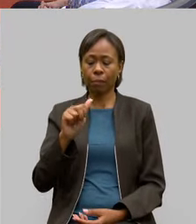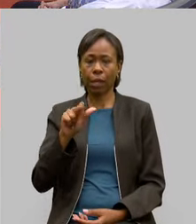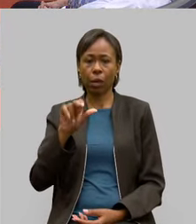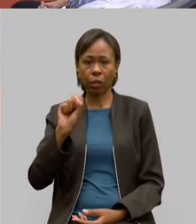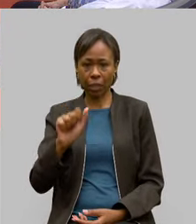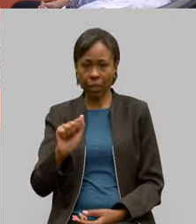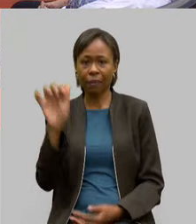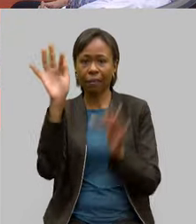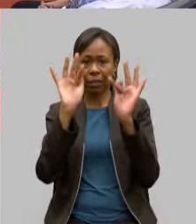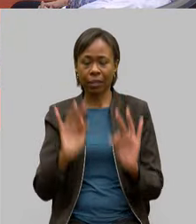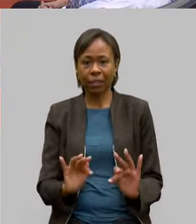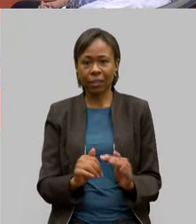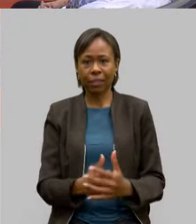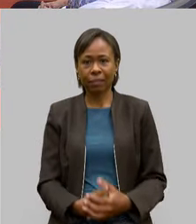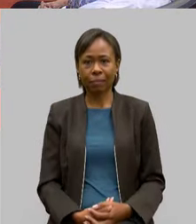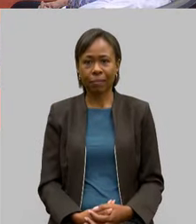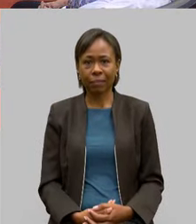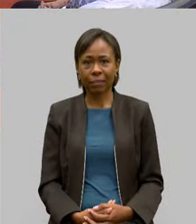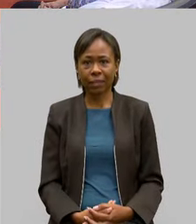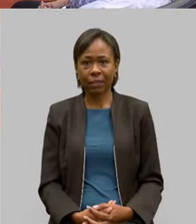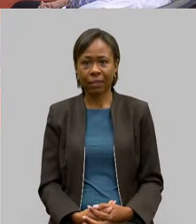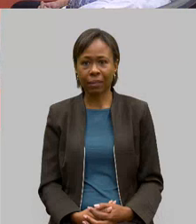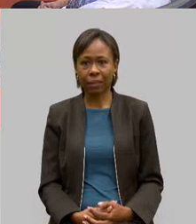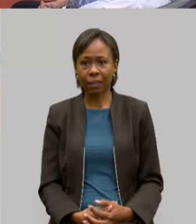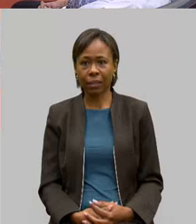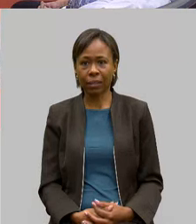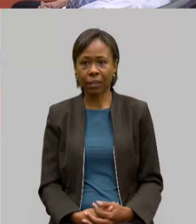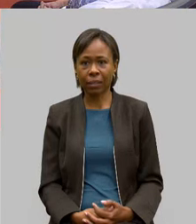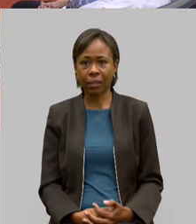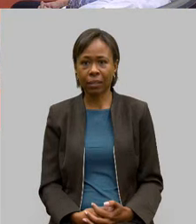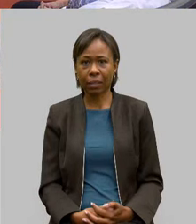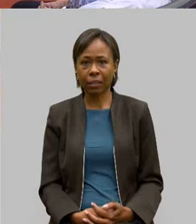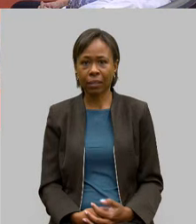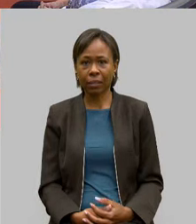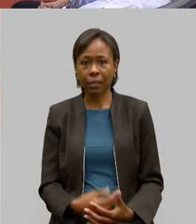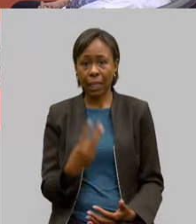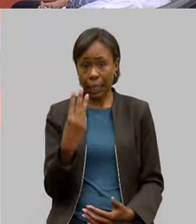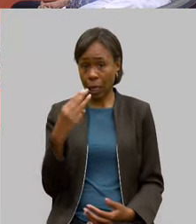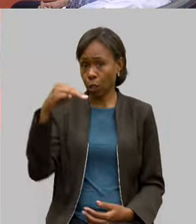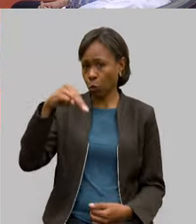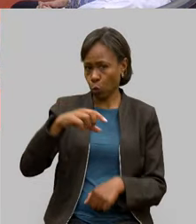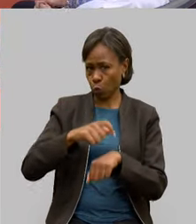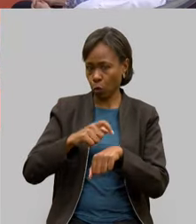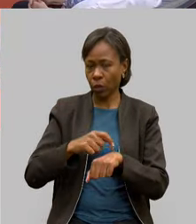feliz por favor pedimos para que se manifeste em 3